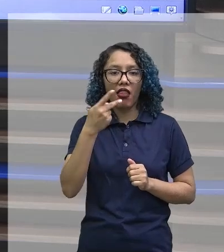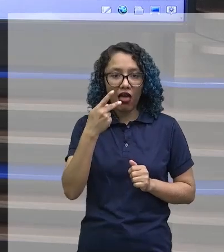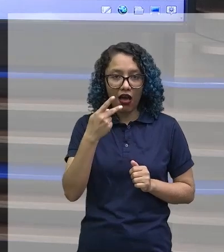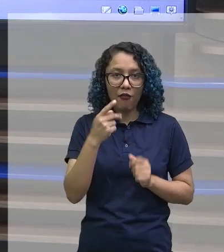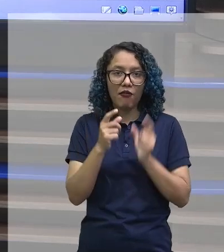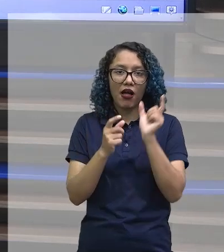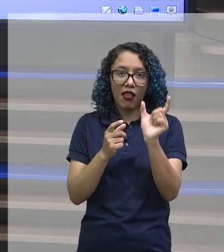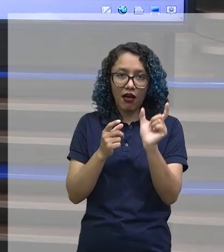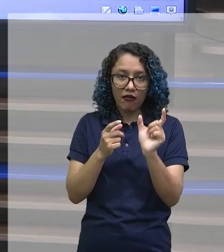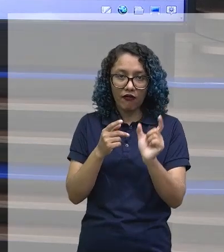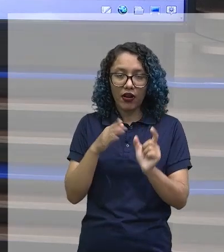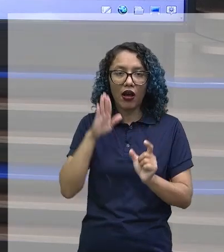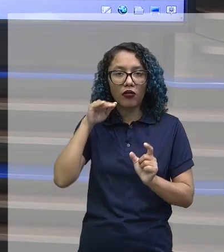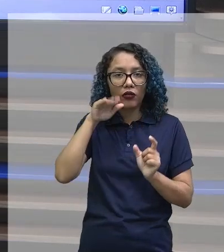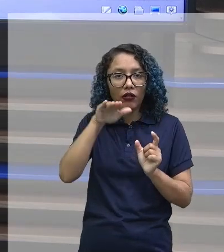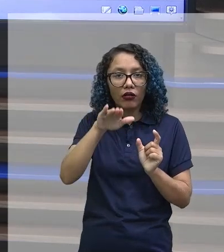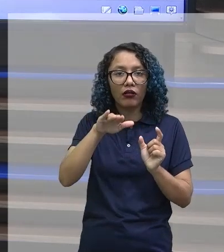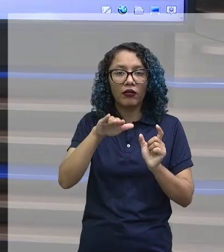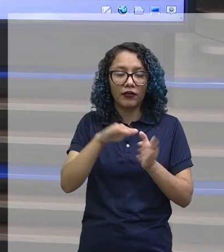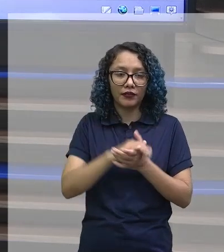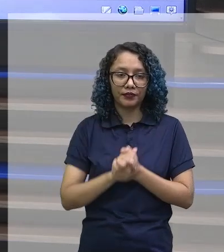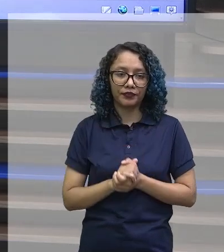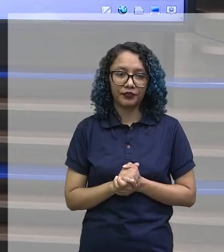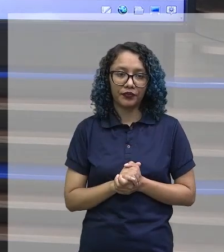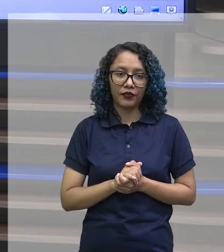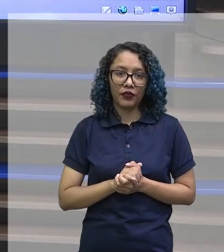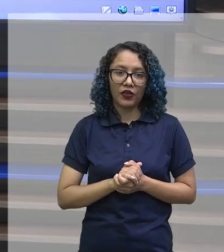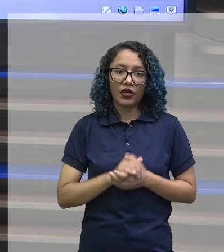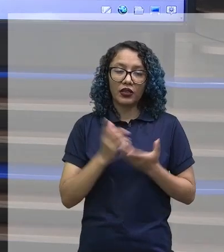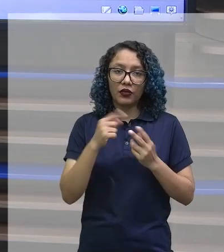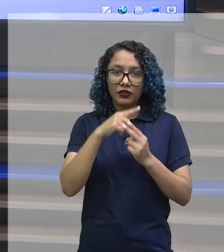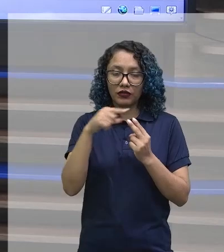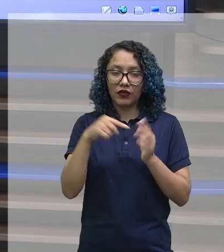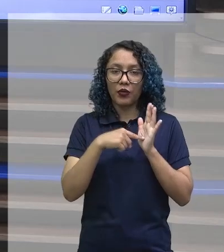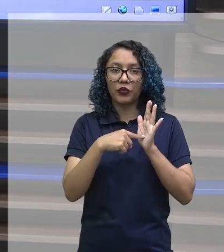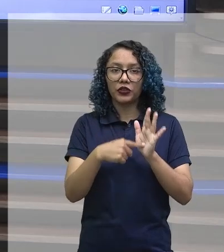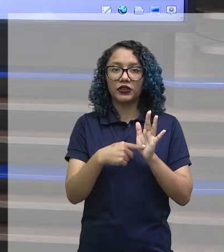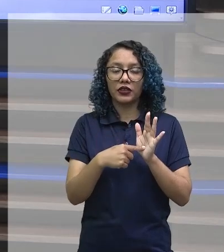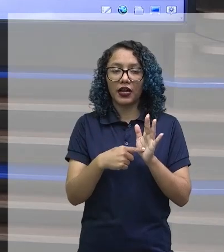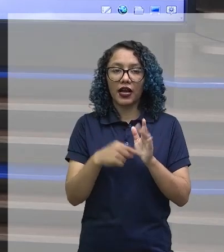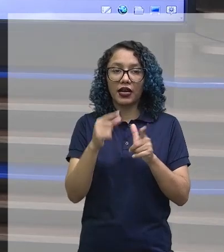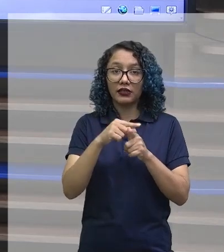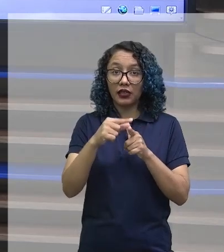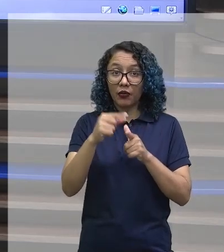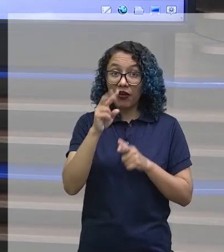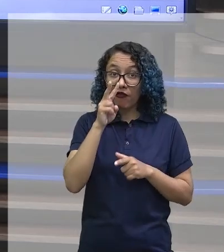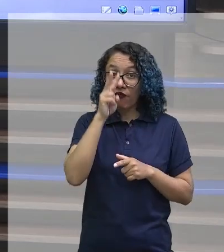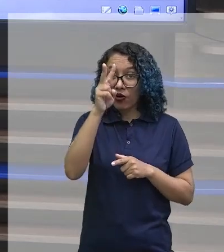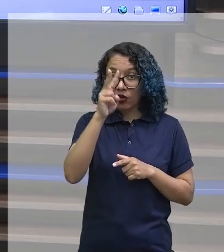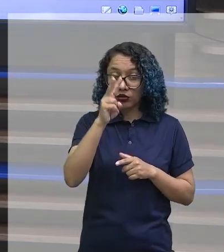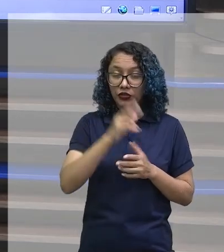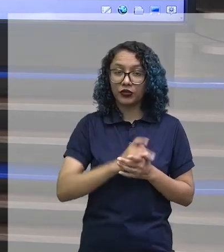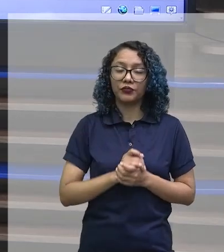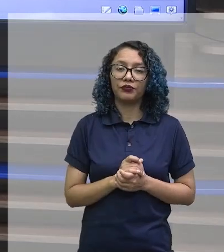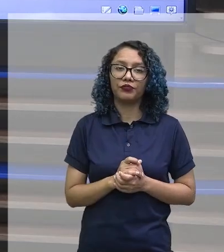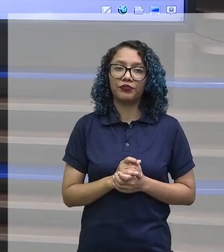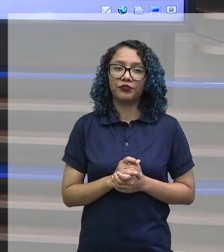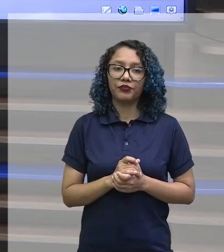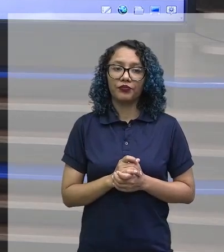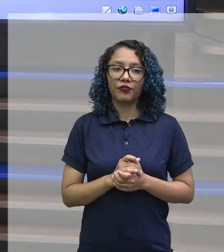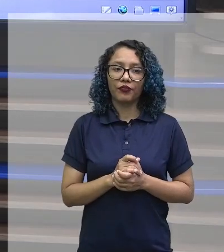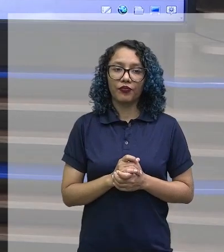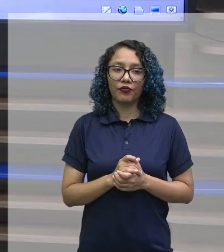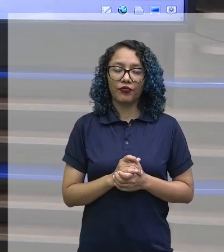vai identificar a sílaba tônica da palavra. E a partir dessa sílaba tônica, você